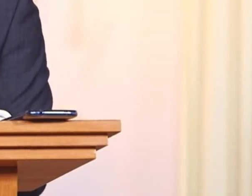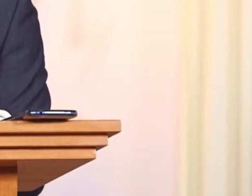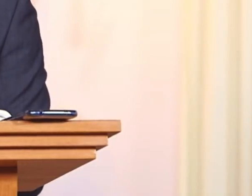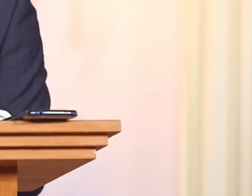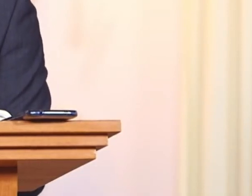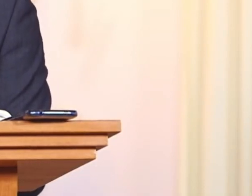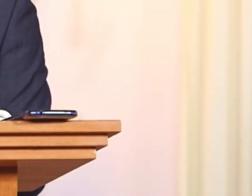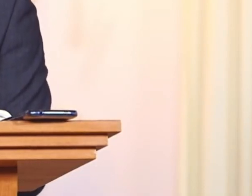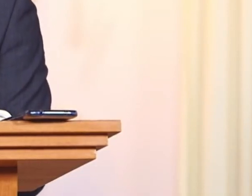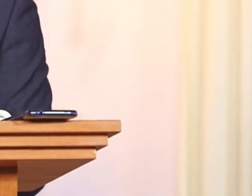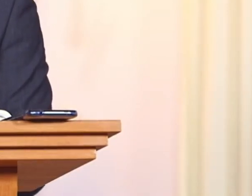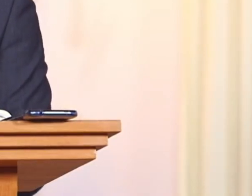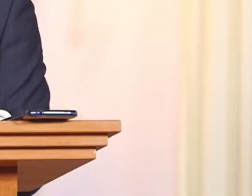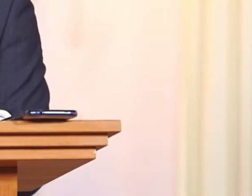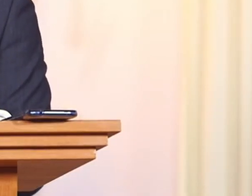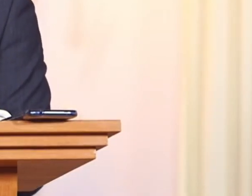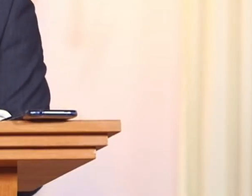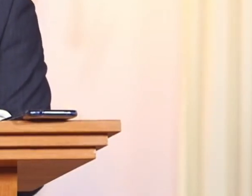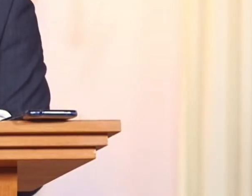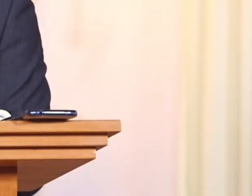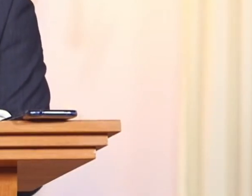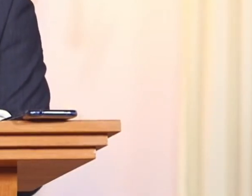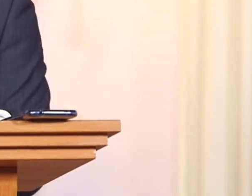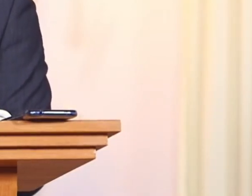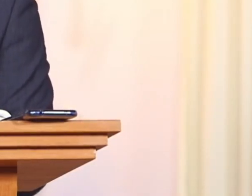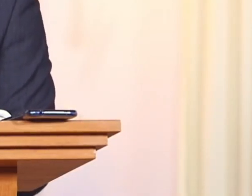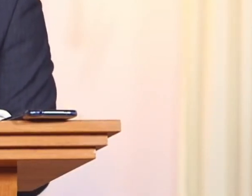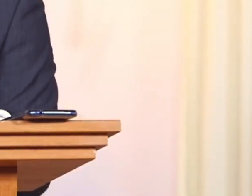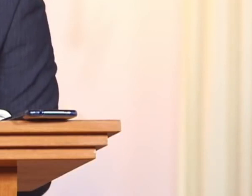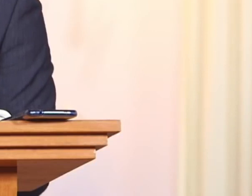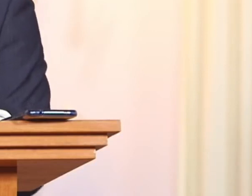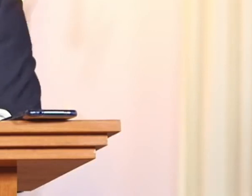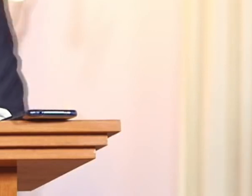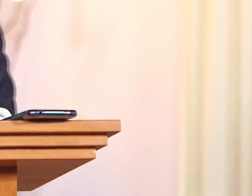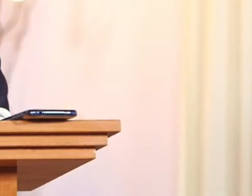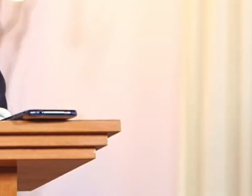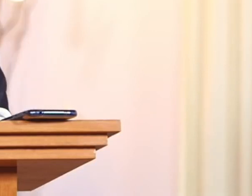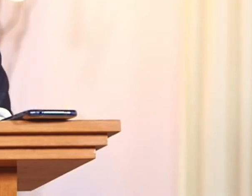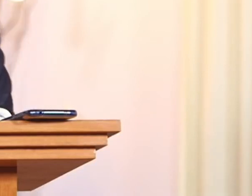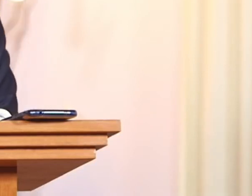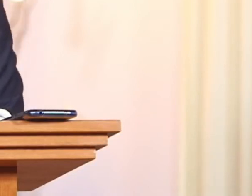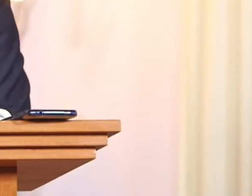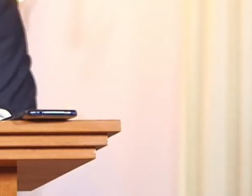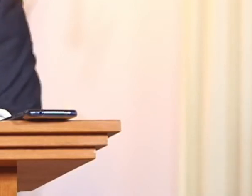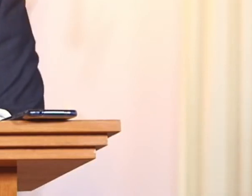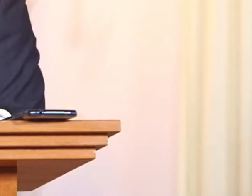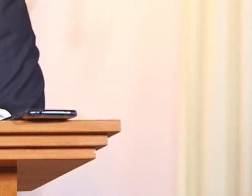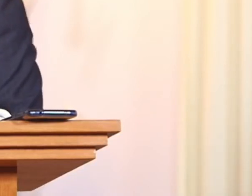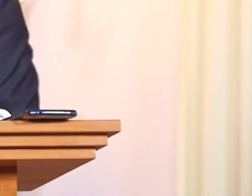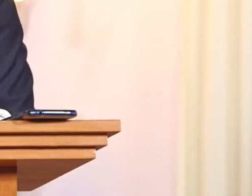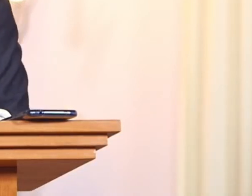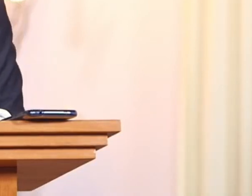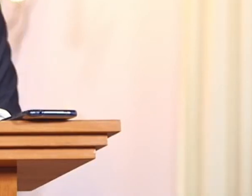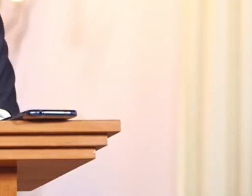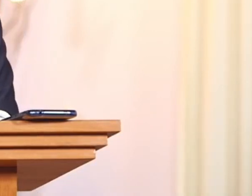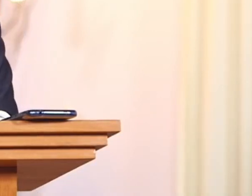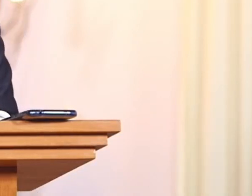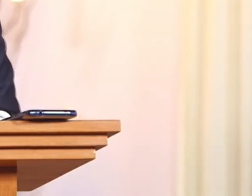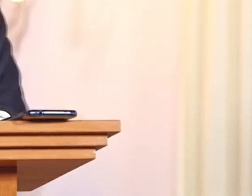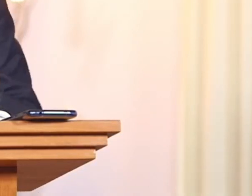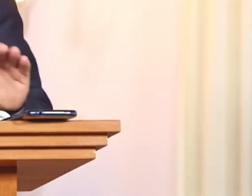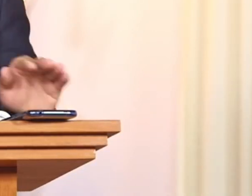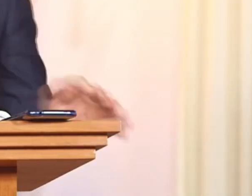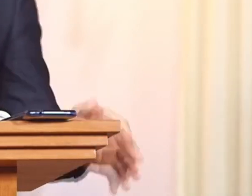Paulo desce, nós precisamos descer. Paulo se inclina, nós precisamos dar total atenção